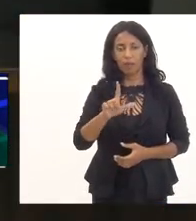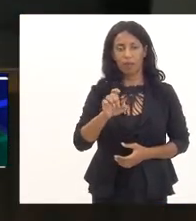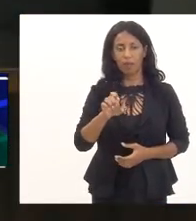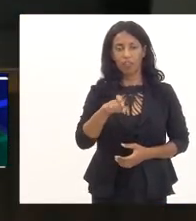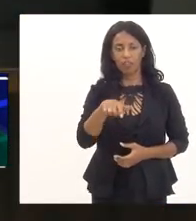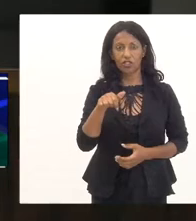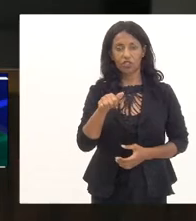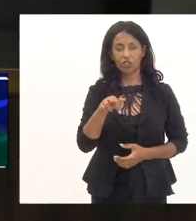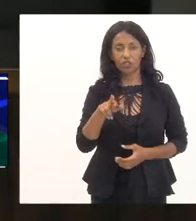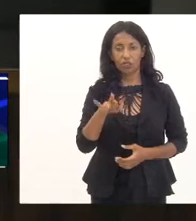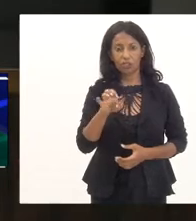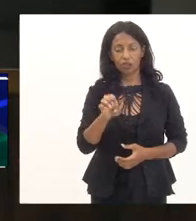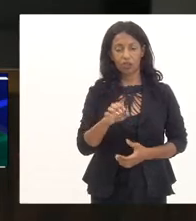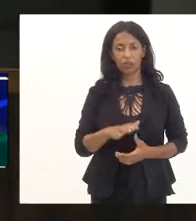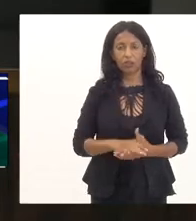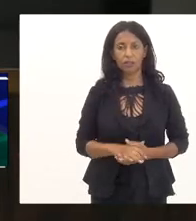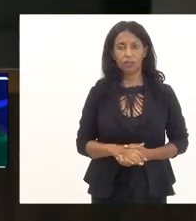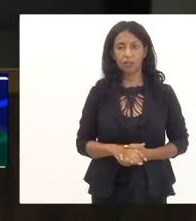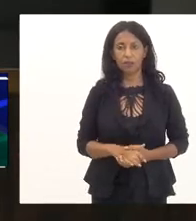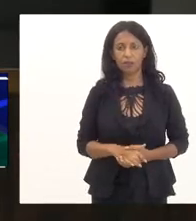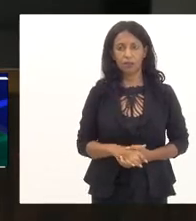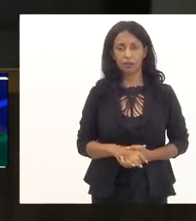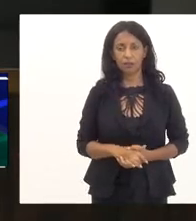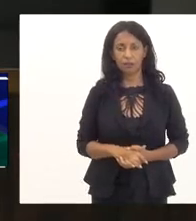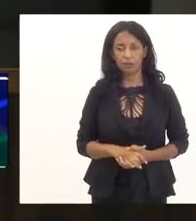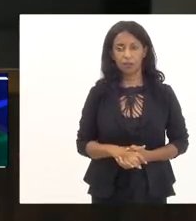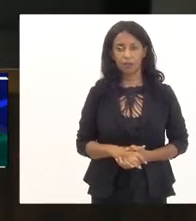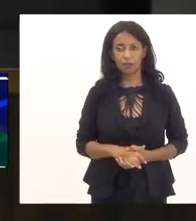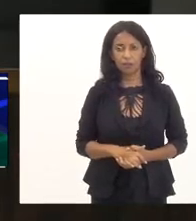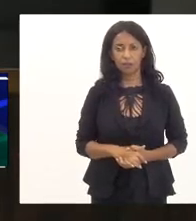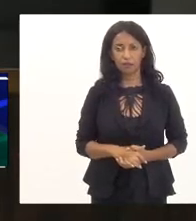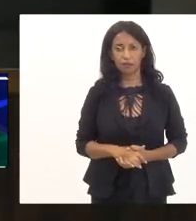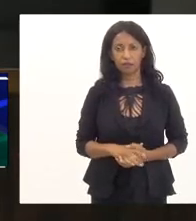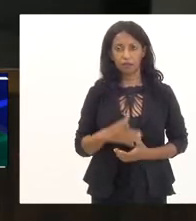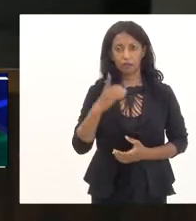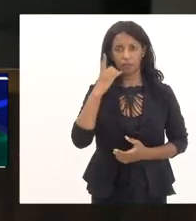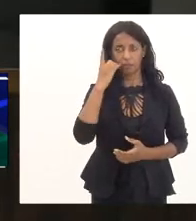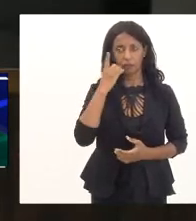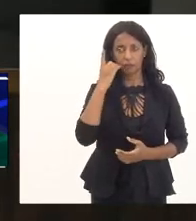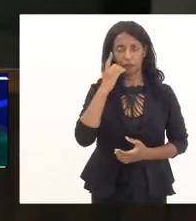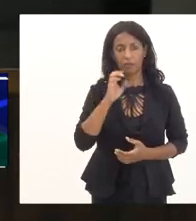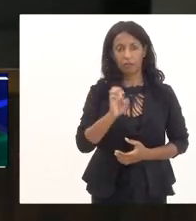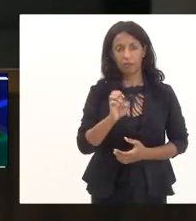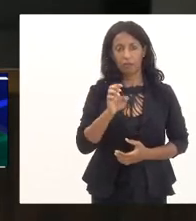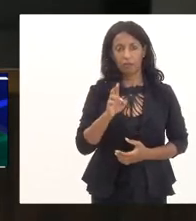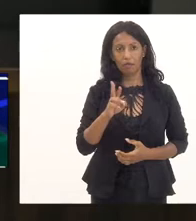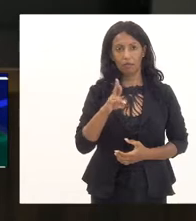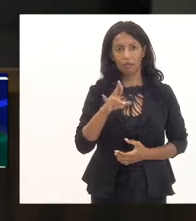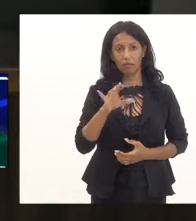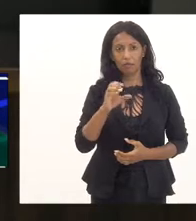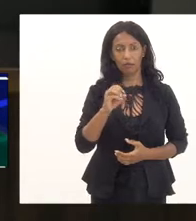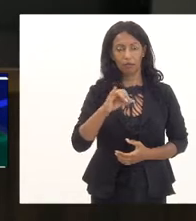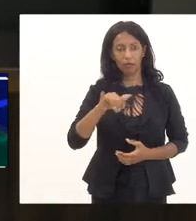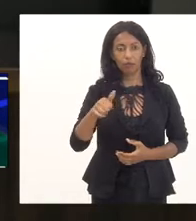Alexandre Freitas. Deputado Alexandre Freitas. Deputado Eurico Júnior.